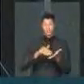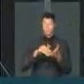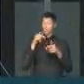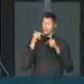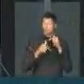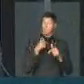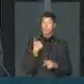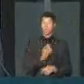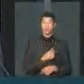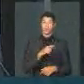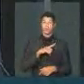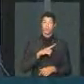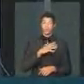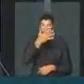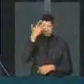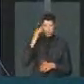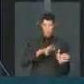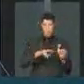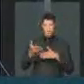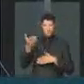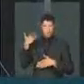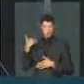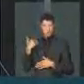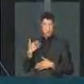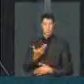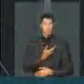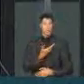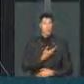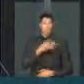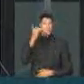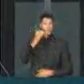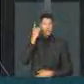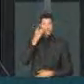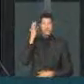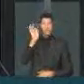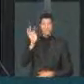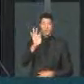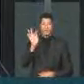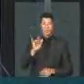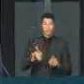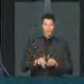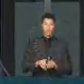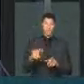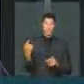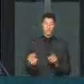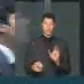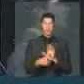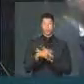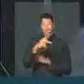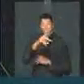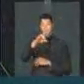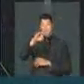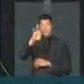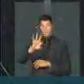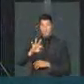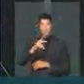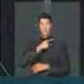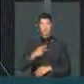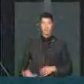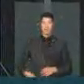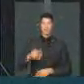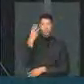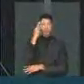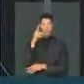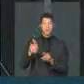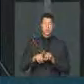nós tivemos a posse, na sexta-feira passada, do colega deputado federal, também do nosso partido, o presidente do PDT do